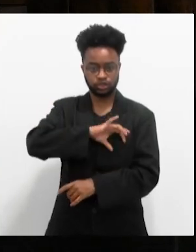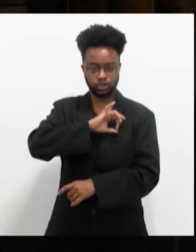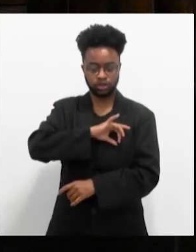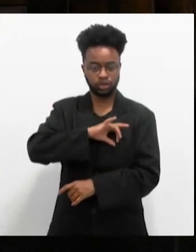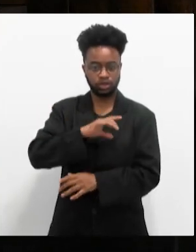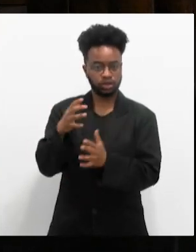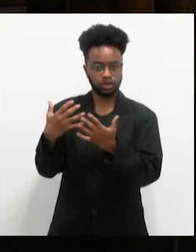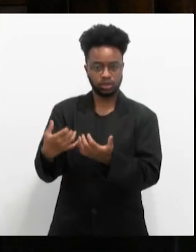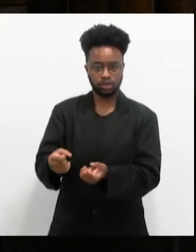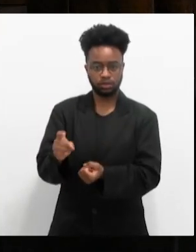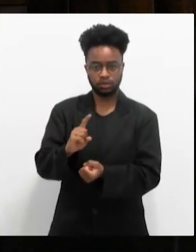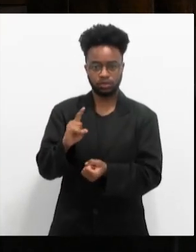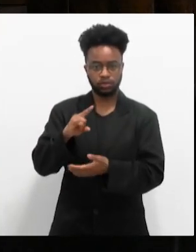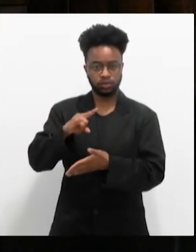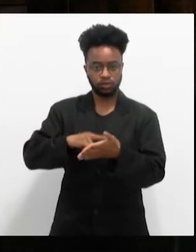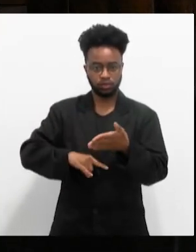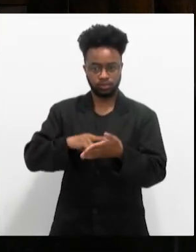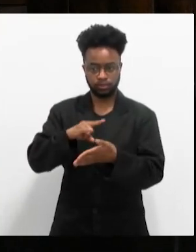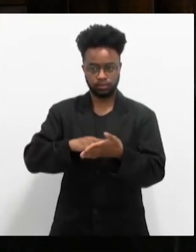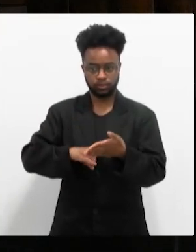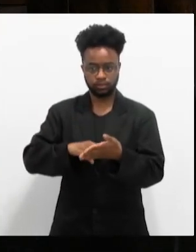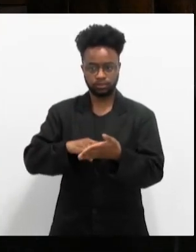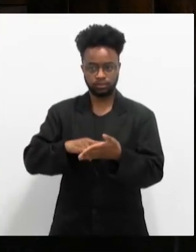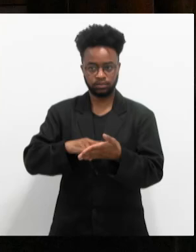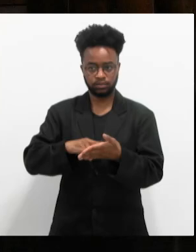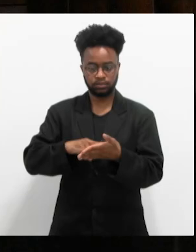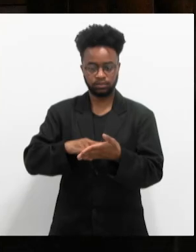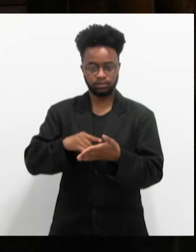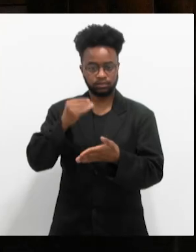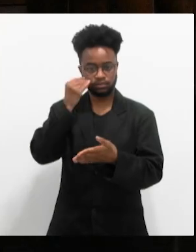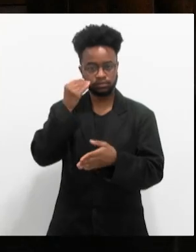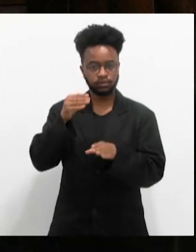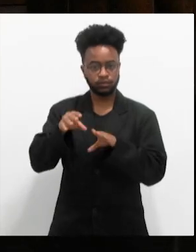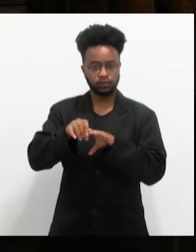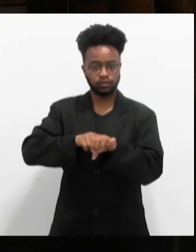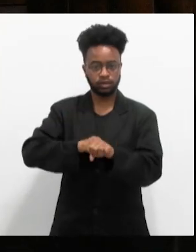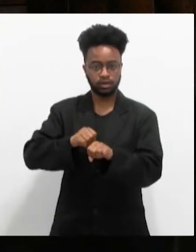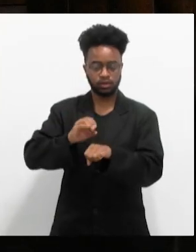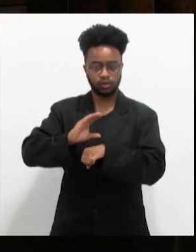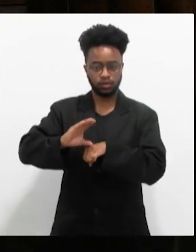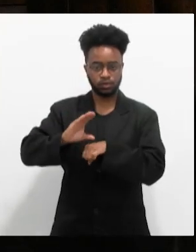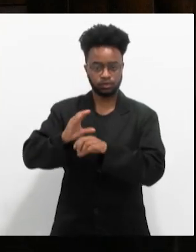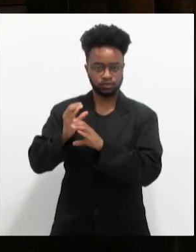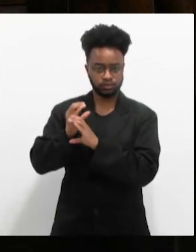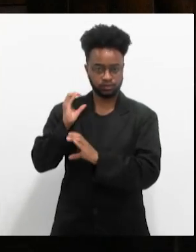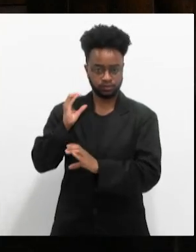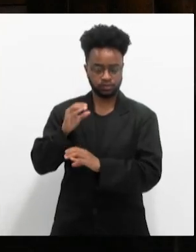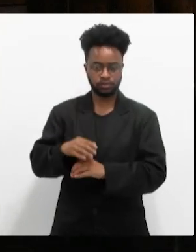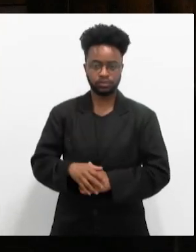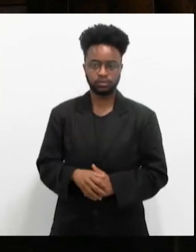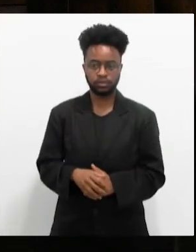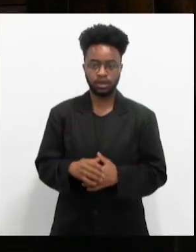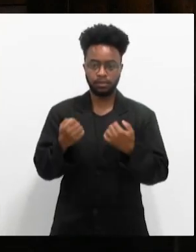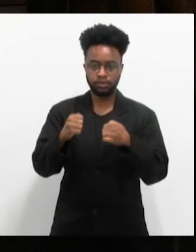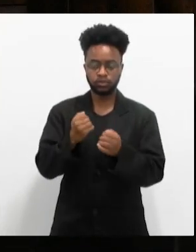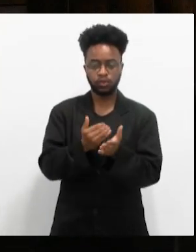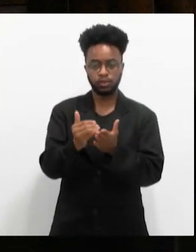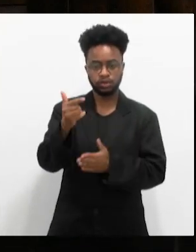documentos para completar o curso de engenharia. Teve que começar do